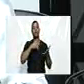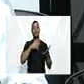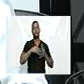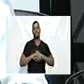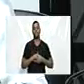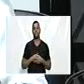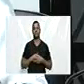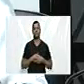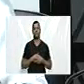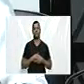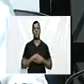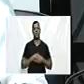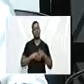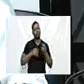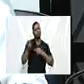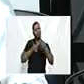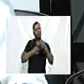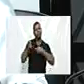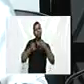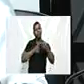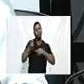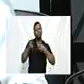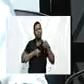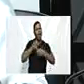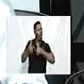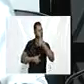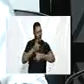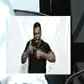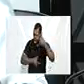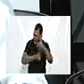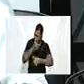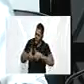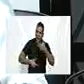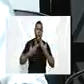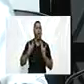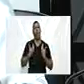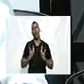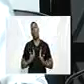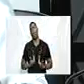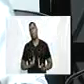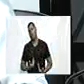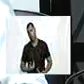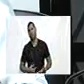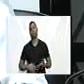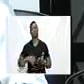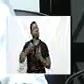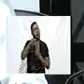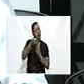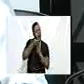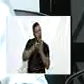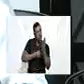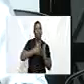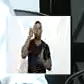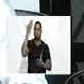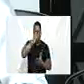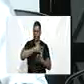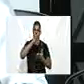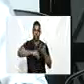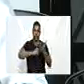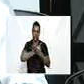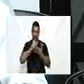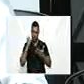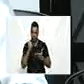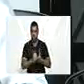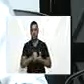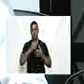eh negociações exaustivas sempre que foram documentadas legalmente dentro do protocolo